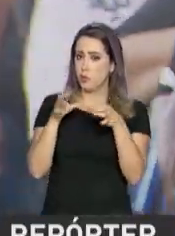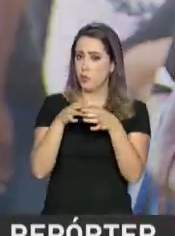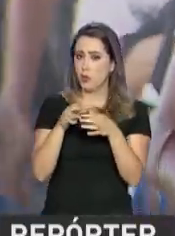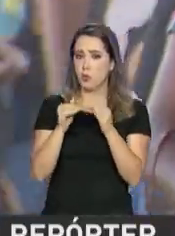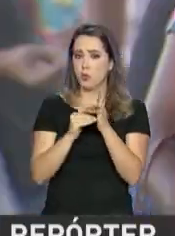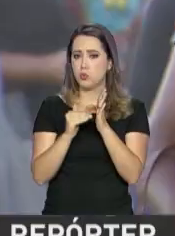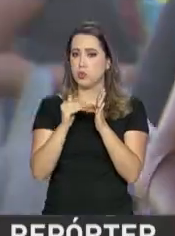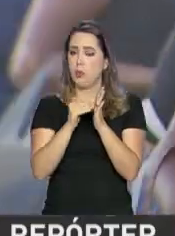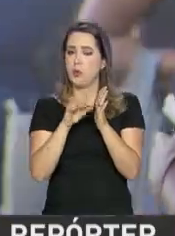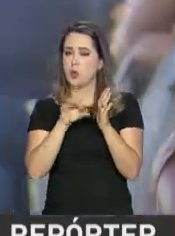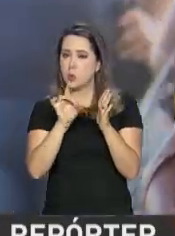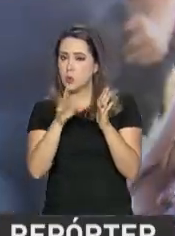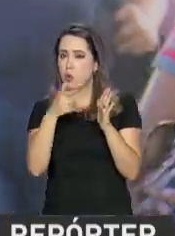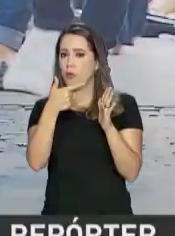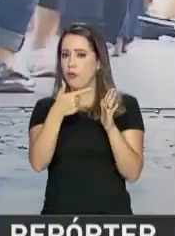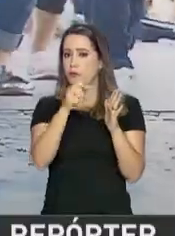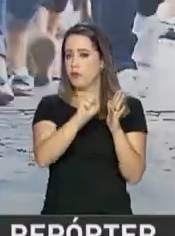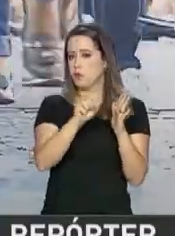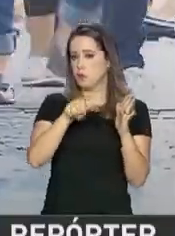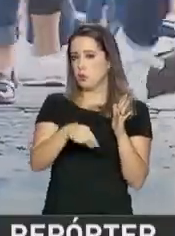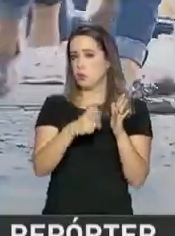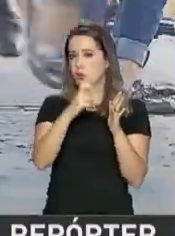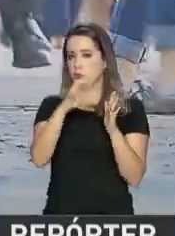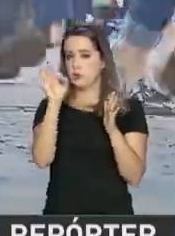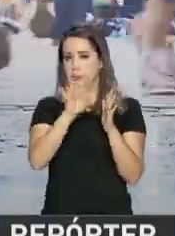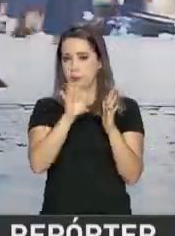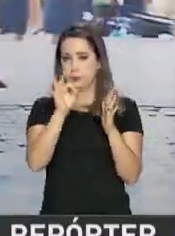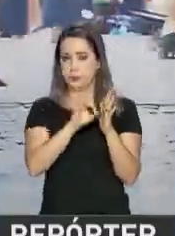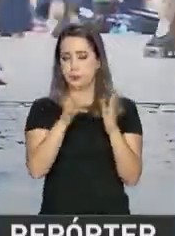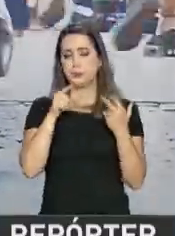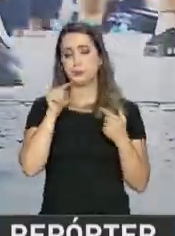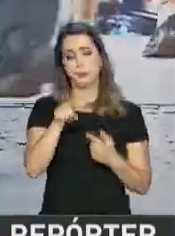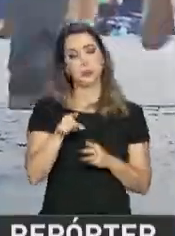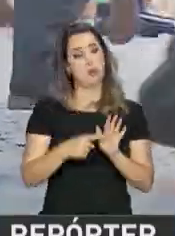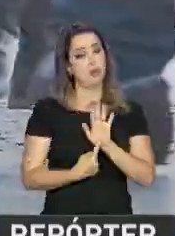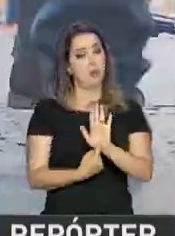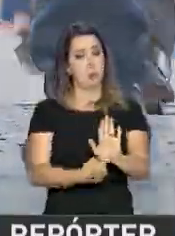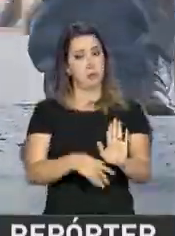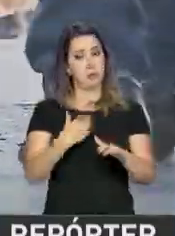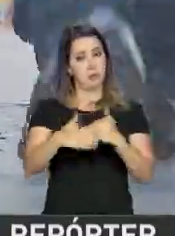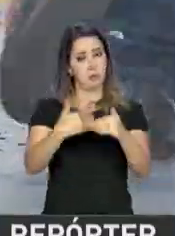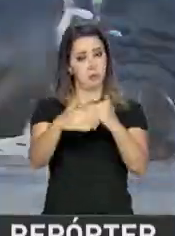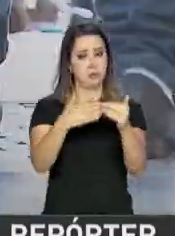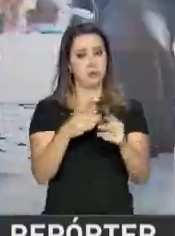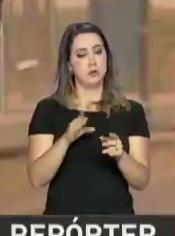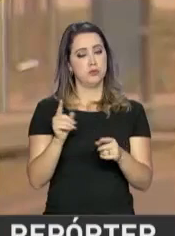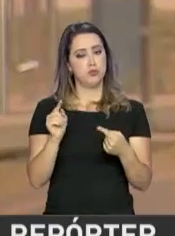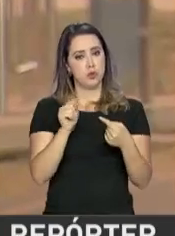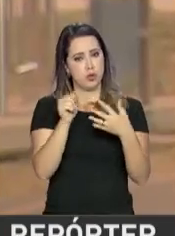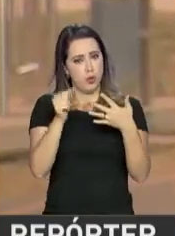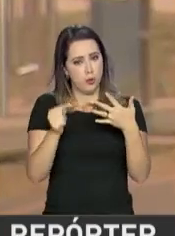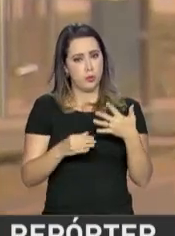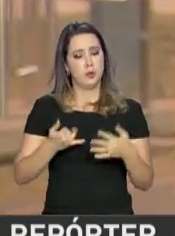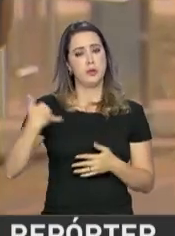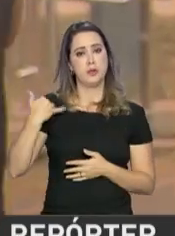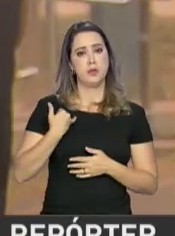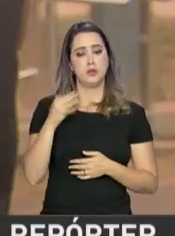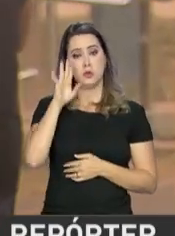28 e meio por cento a pesquisa também mostra que o indicador aumenta com a idade principalmente